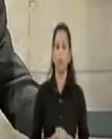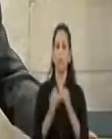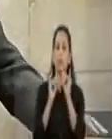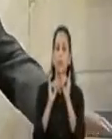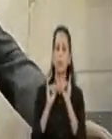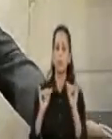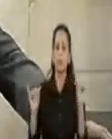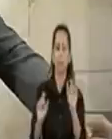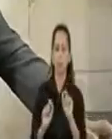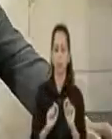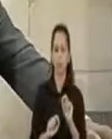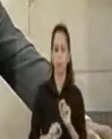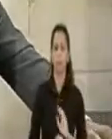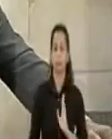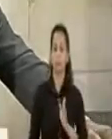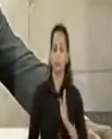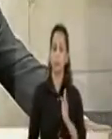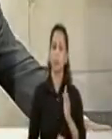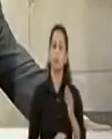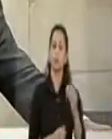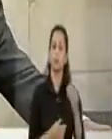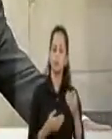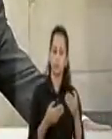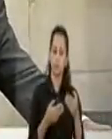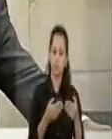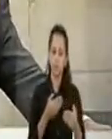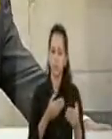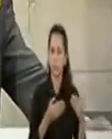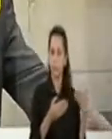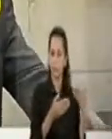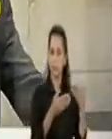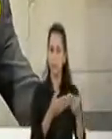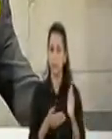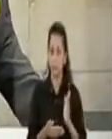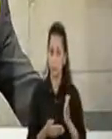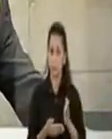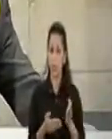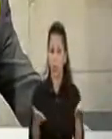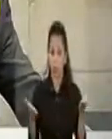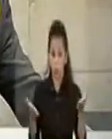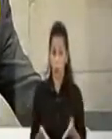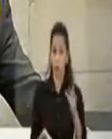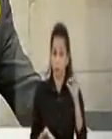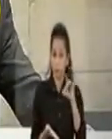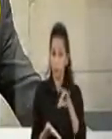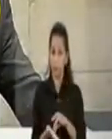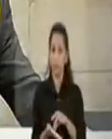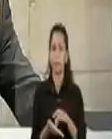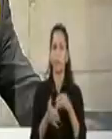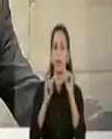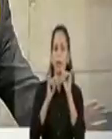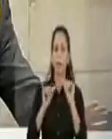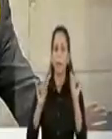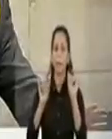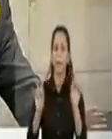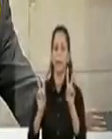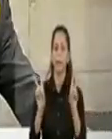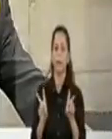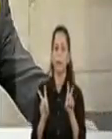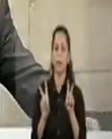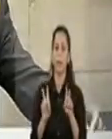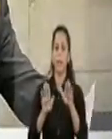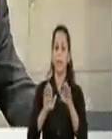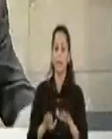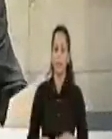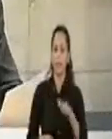anunciar, já desde a semana passada, já está em curso, mas anunciar hoje oficialmente a campanha Fica Dória.